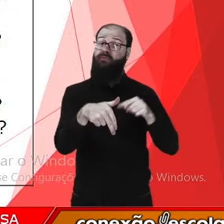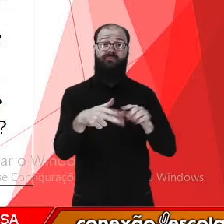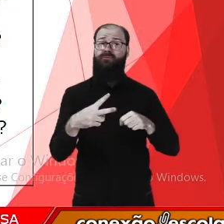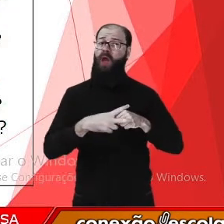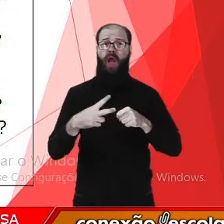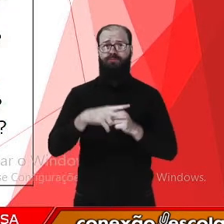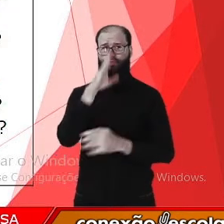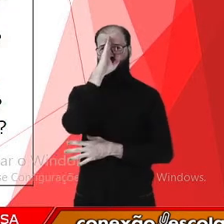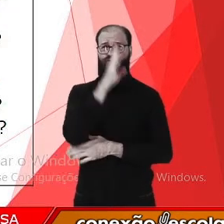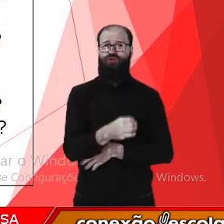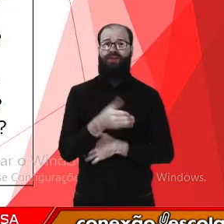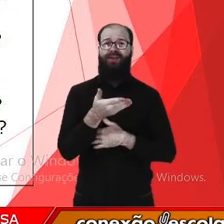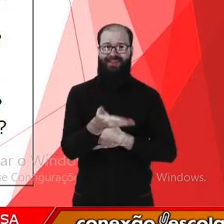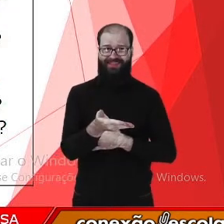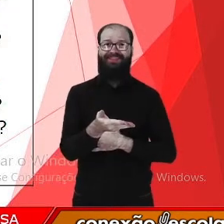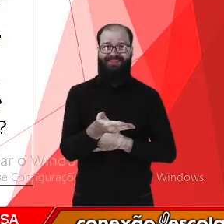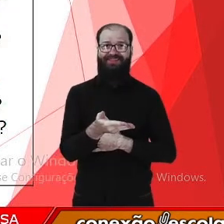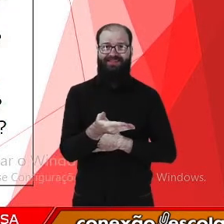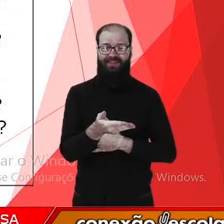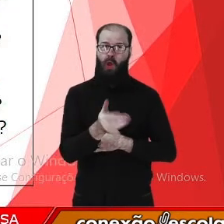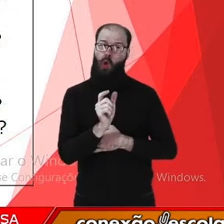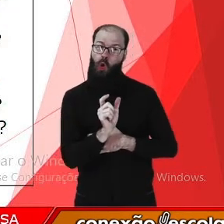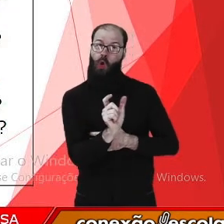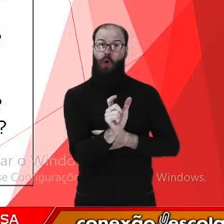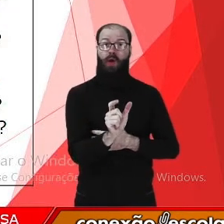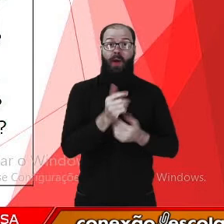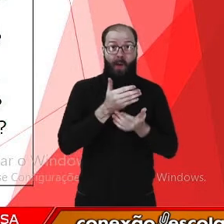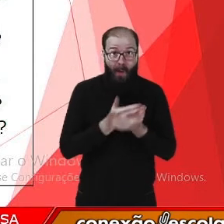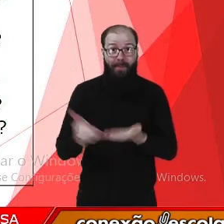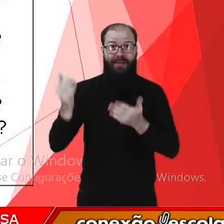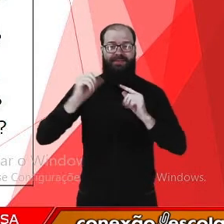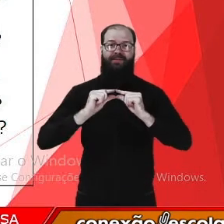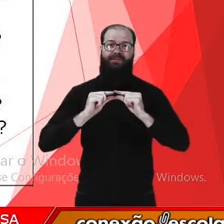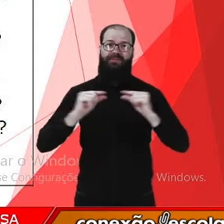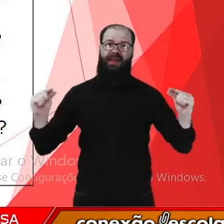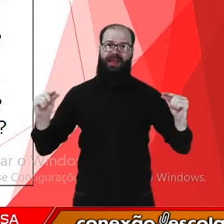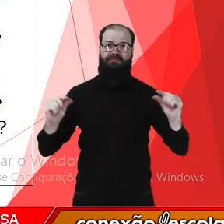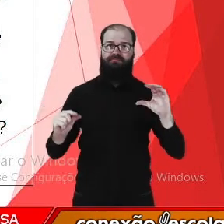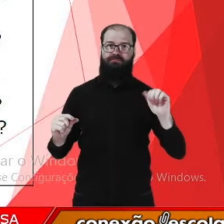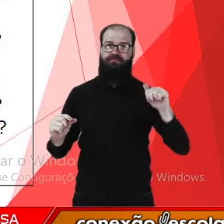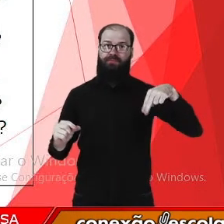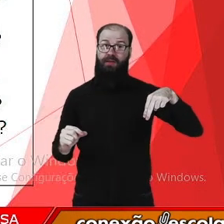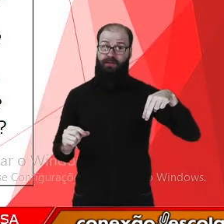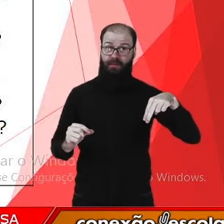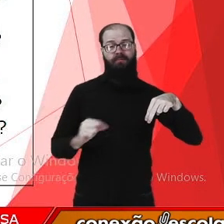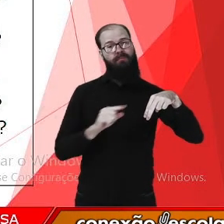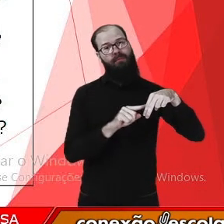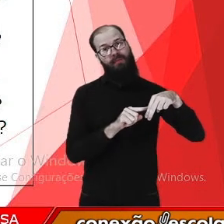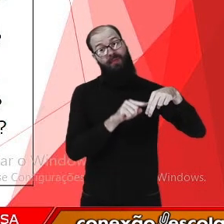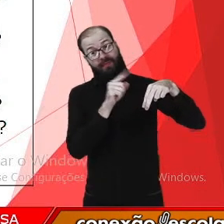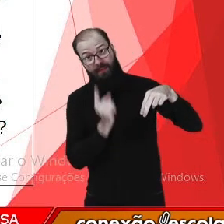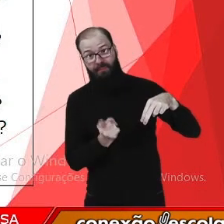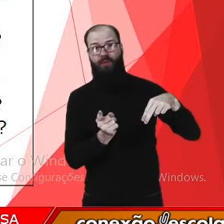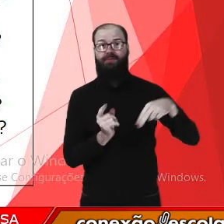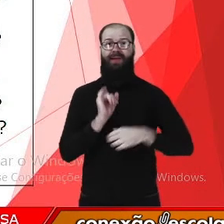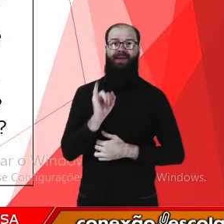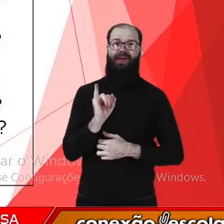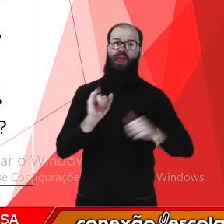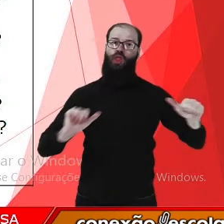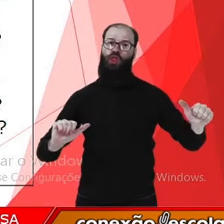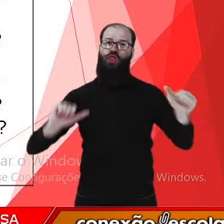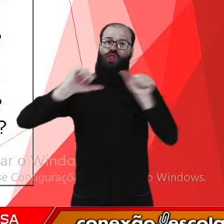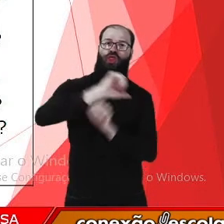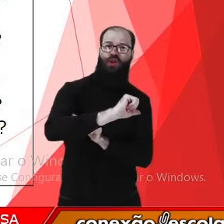can, é colocado no início da frase e em seguida o sujeito. E aí sim eu formo a